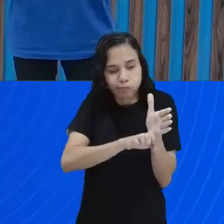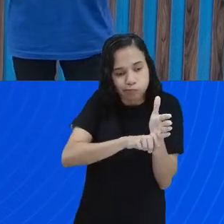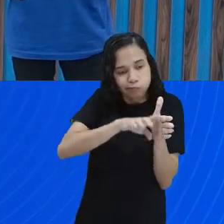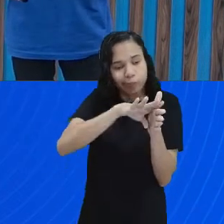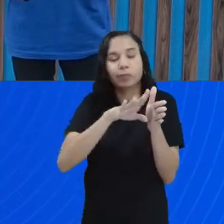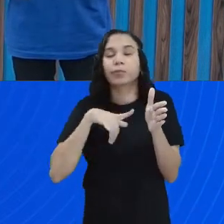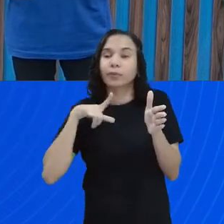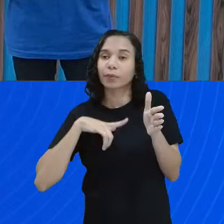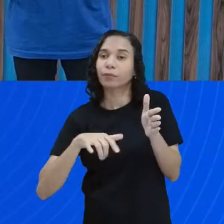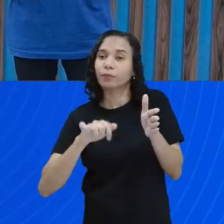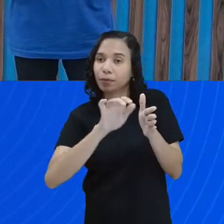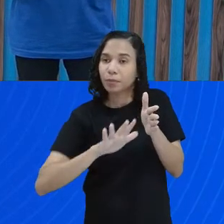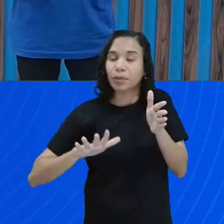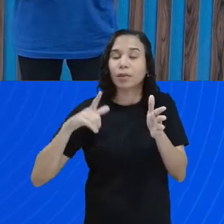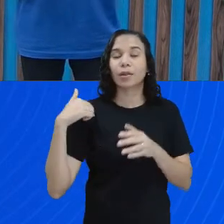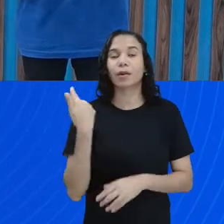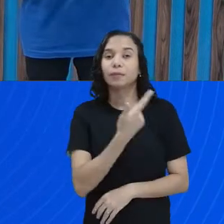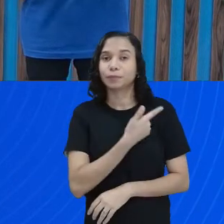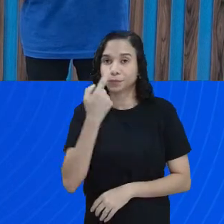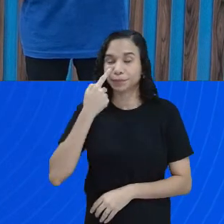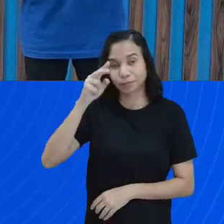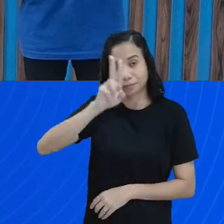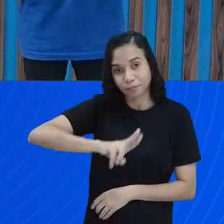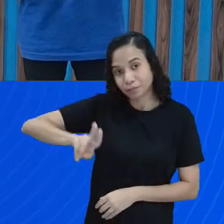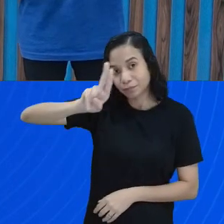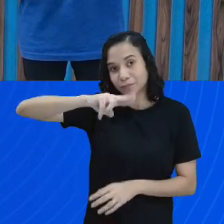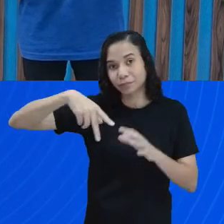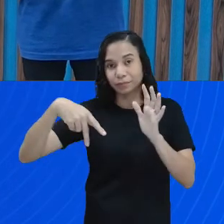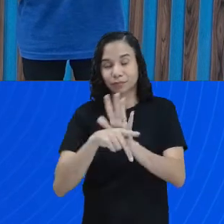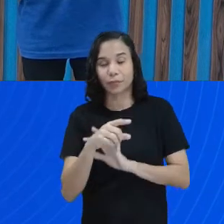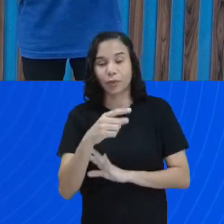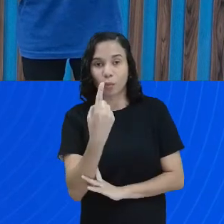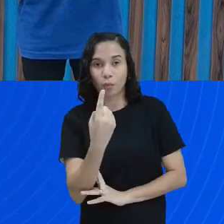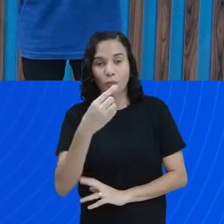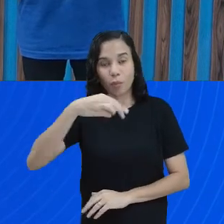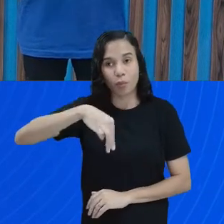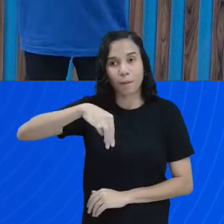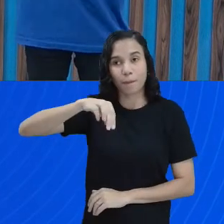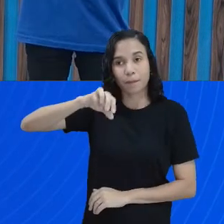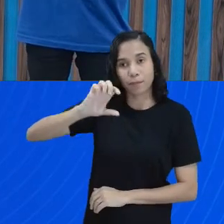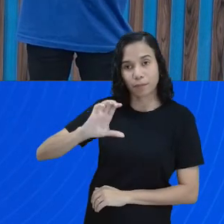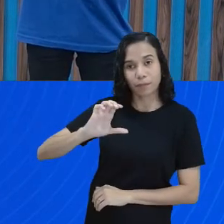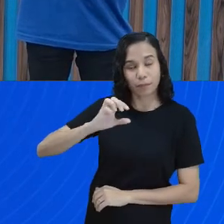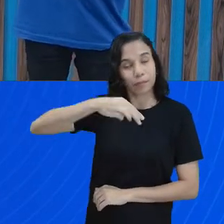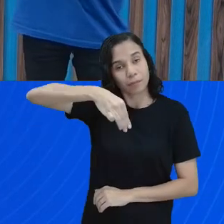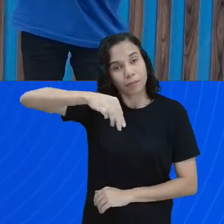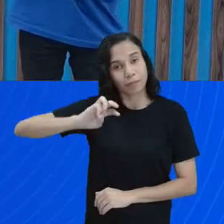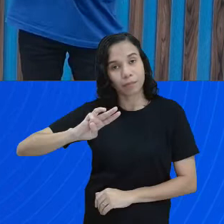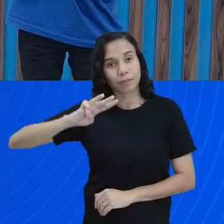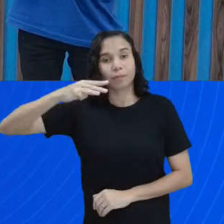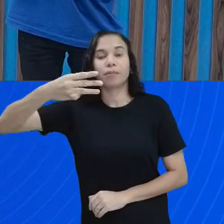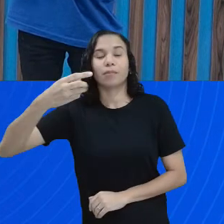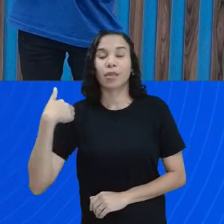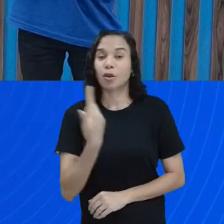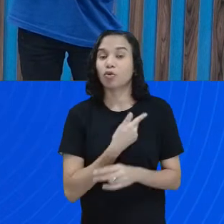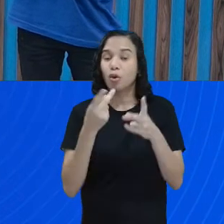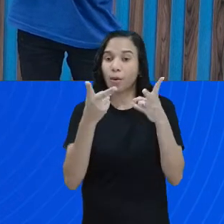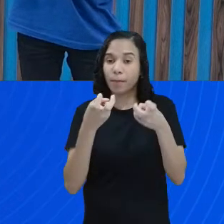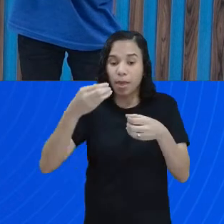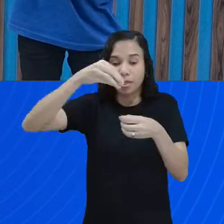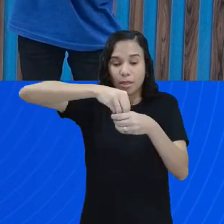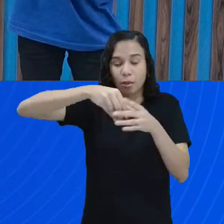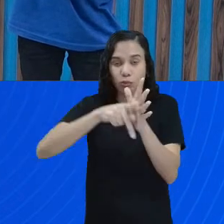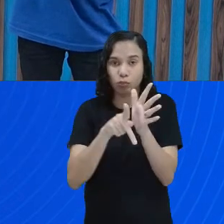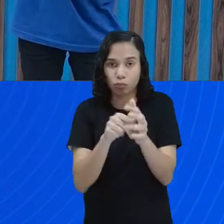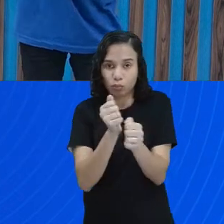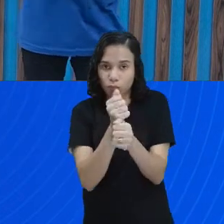esse espaço ocupado, né? Nesse caso aí é 1 metro cúbico, e aí vai identificar que ele vai estar dentro